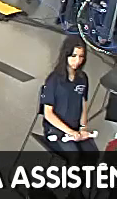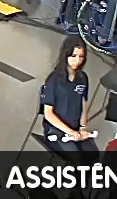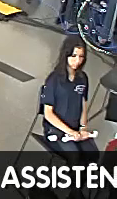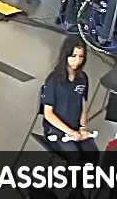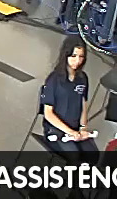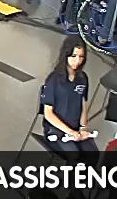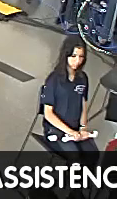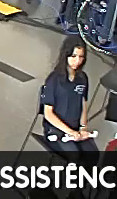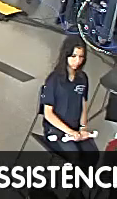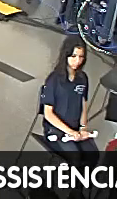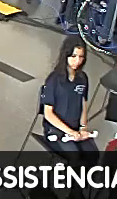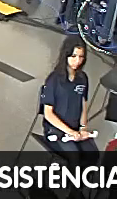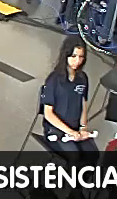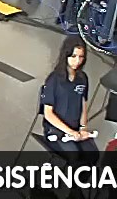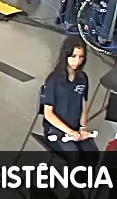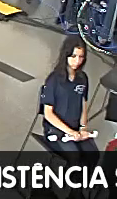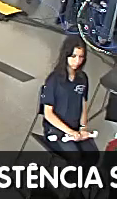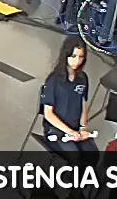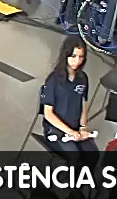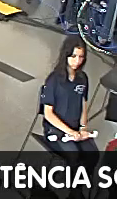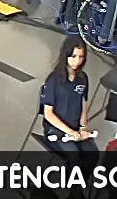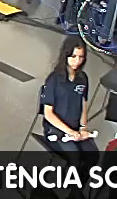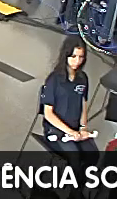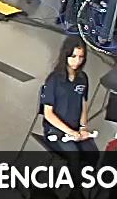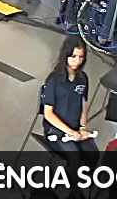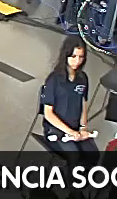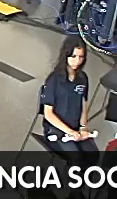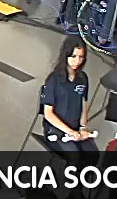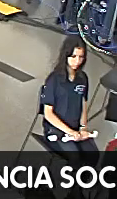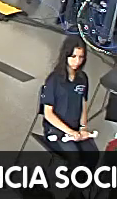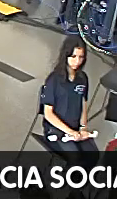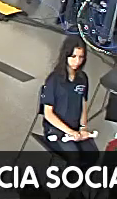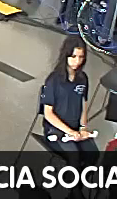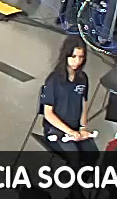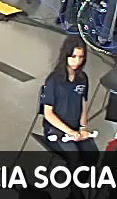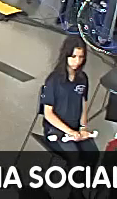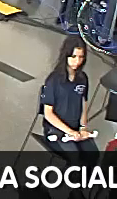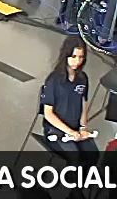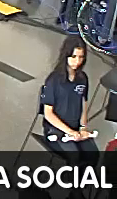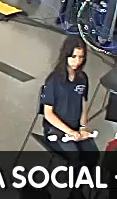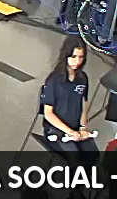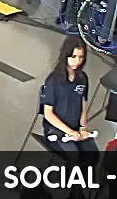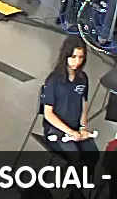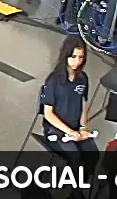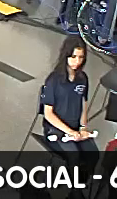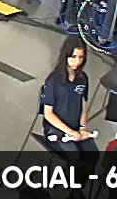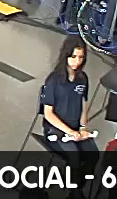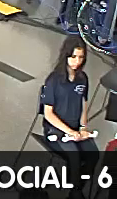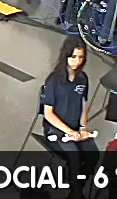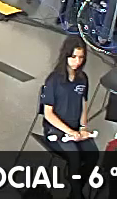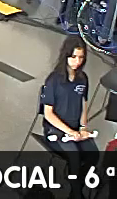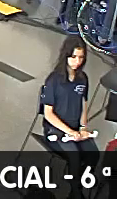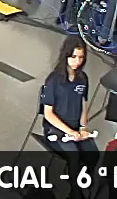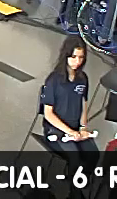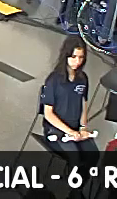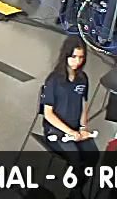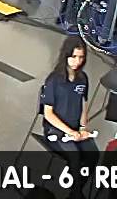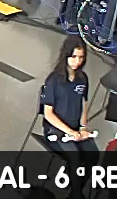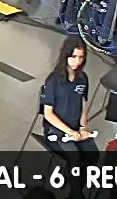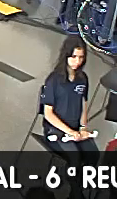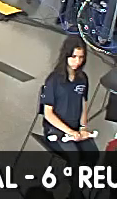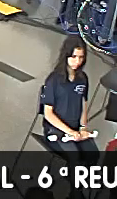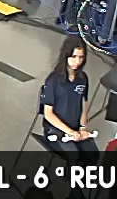Com certeza, vocês podem contar com o apoio do nosso mandato, né, nessa luta. Nós vamos estar trabalhando para